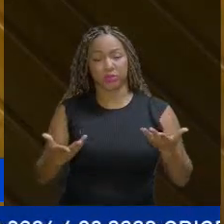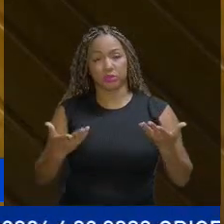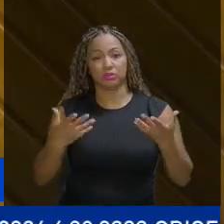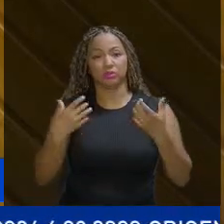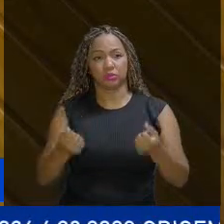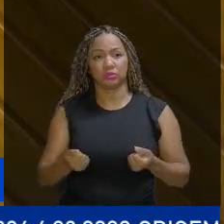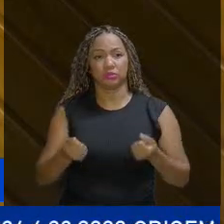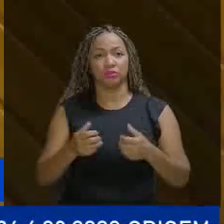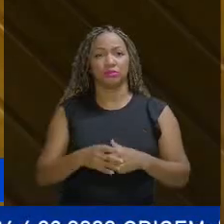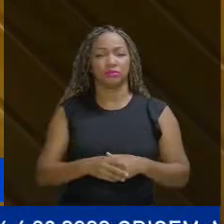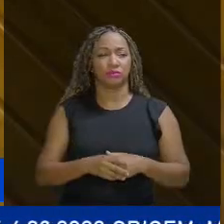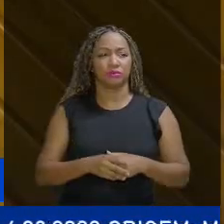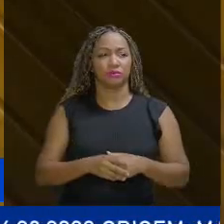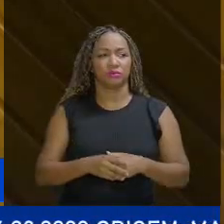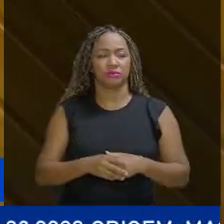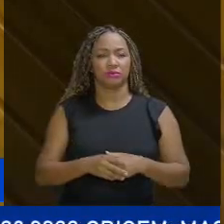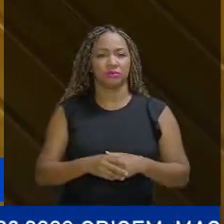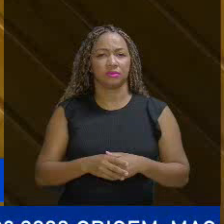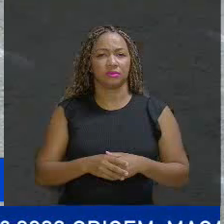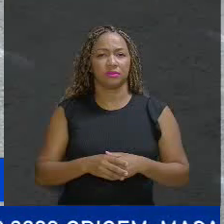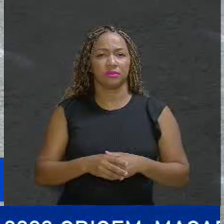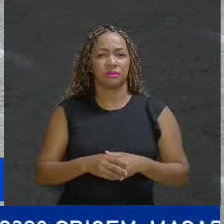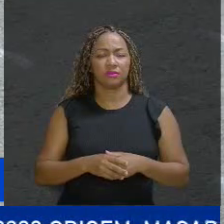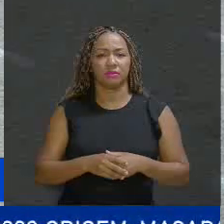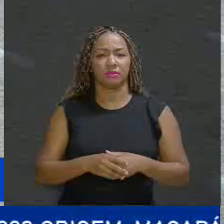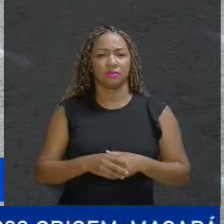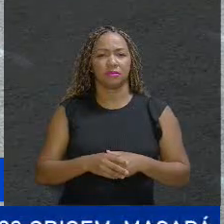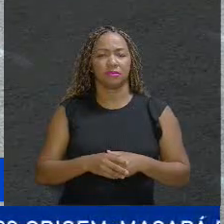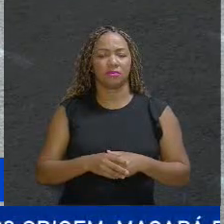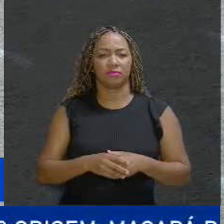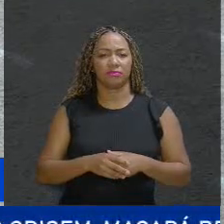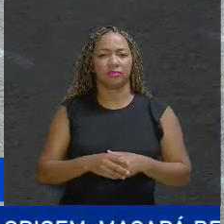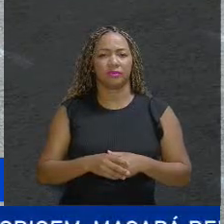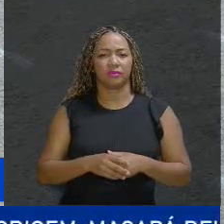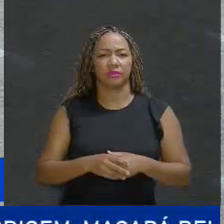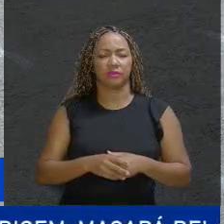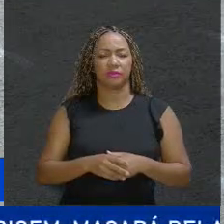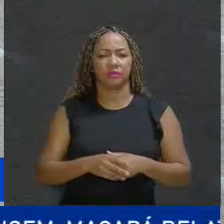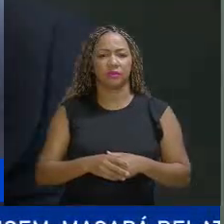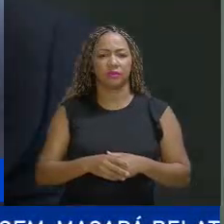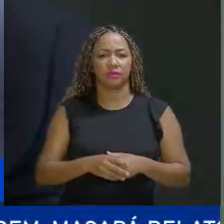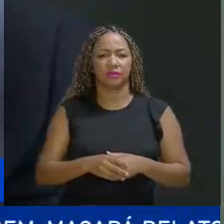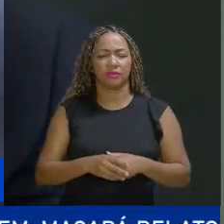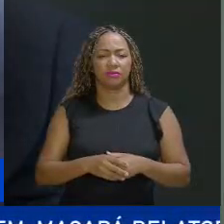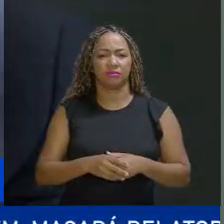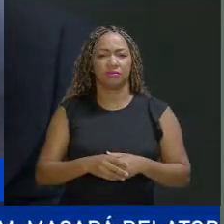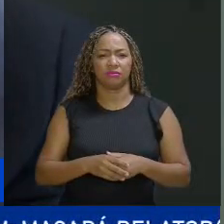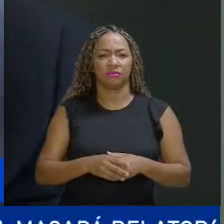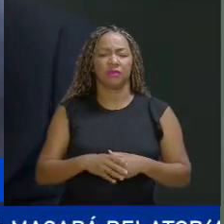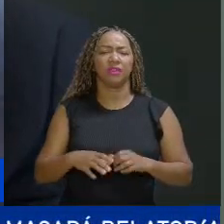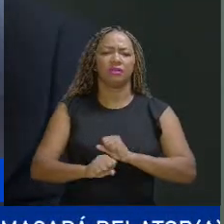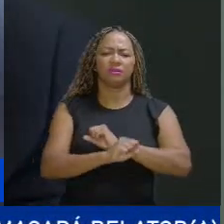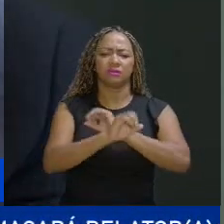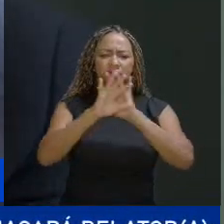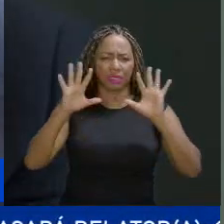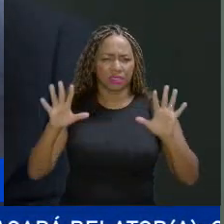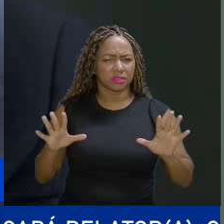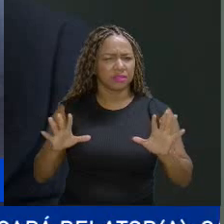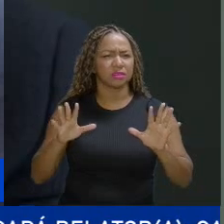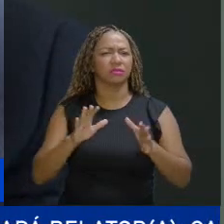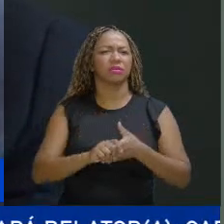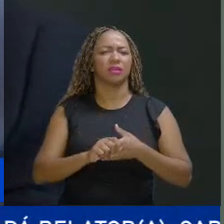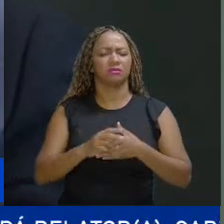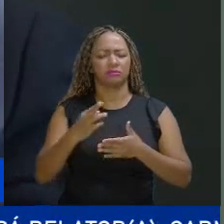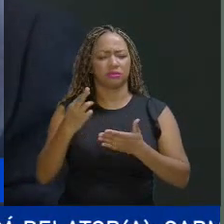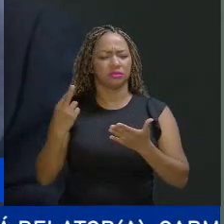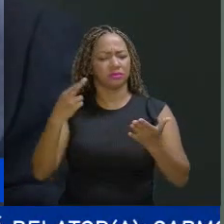ser decididas. Então, vamos primeiro a esse esclarecimento do relator, aí se ele mantém a